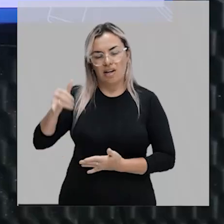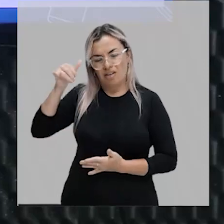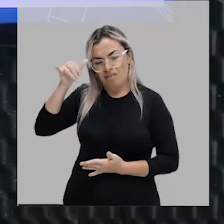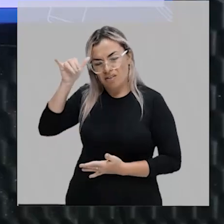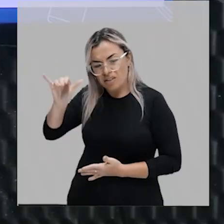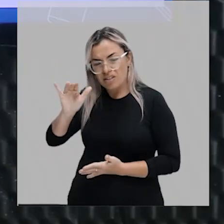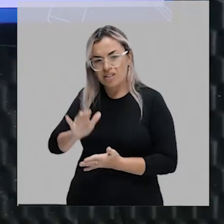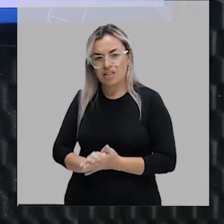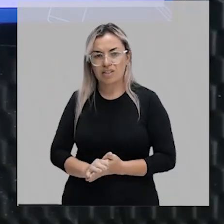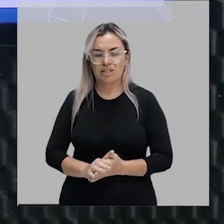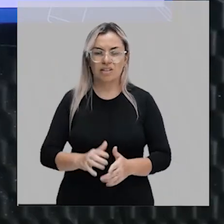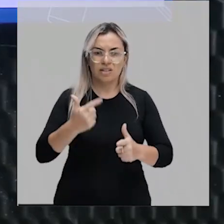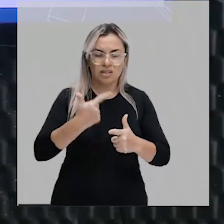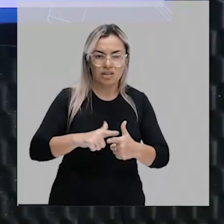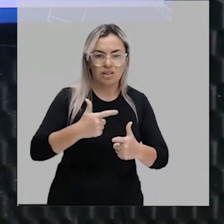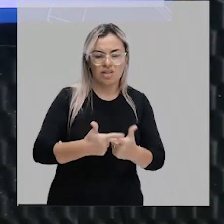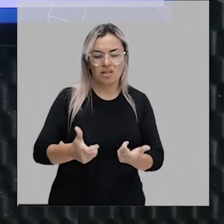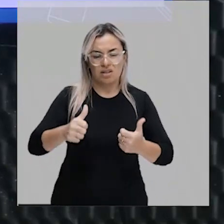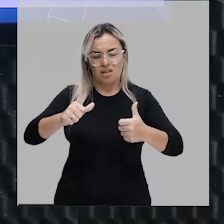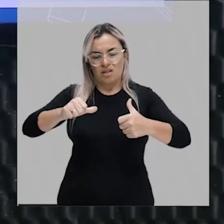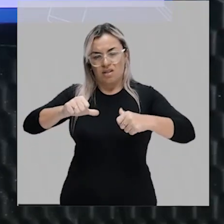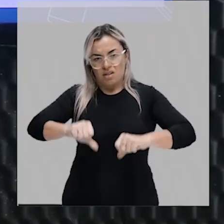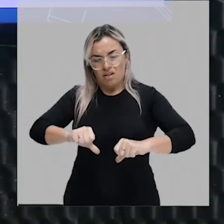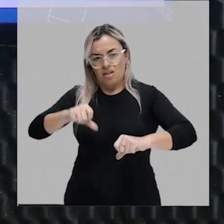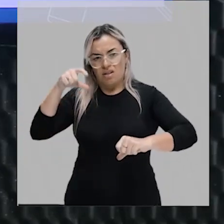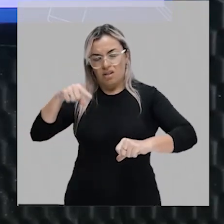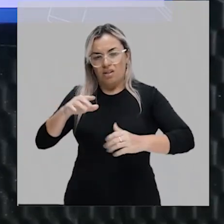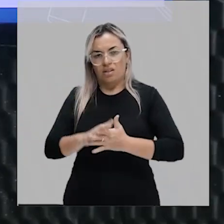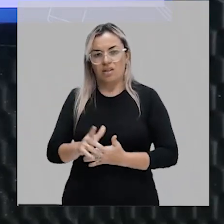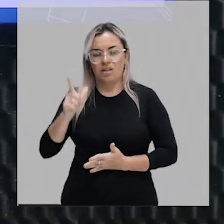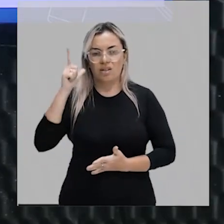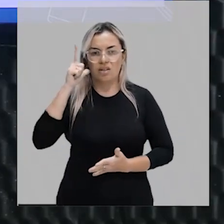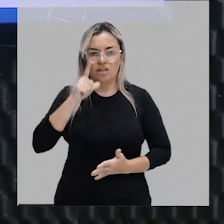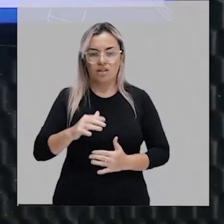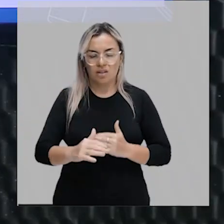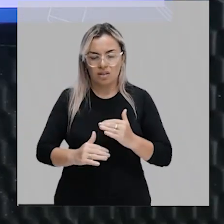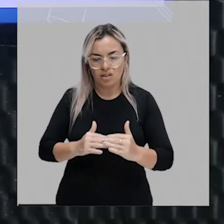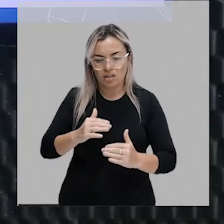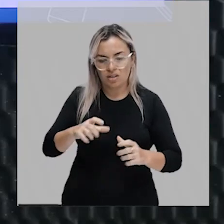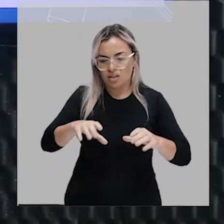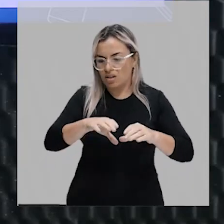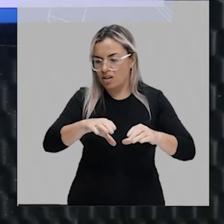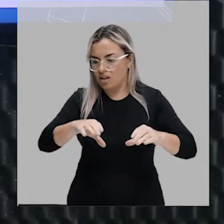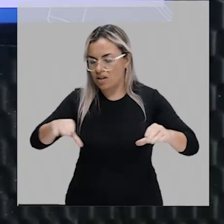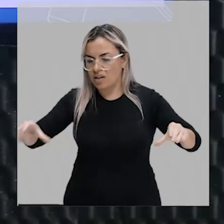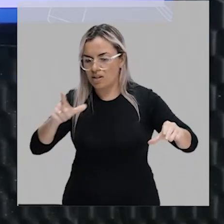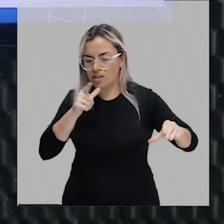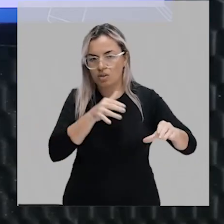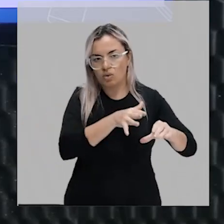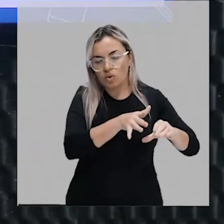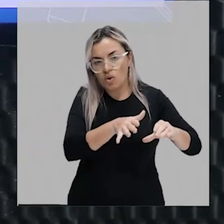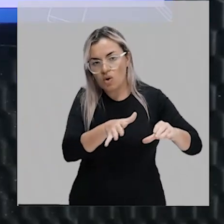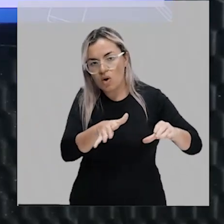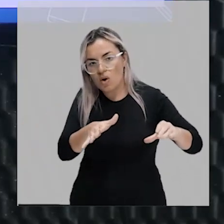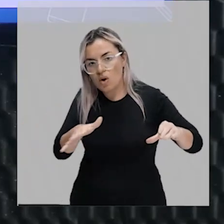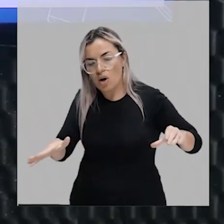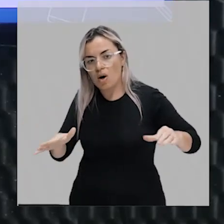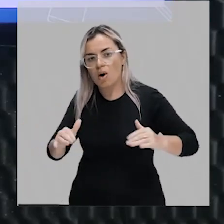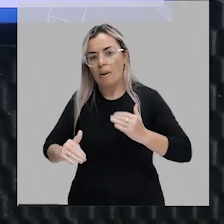tragédias e garantir um sistema de irrigação avançado e até